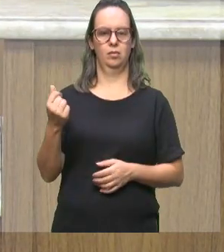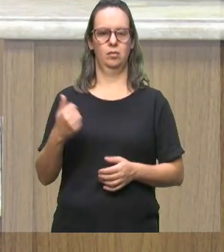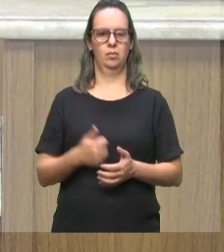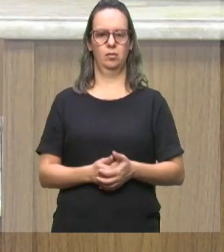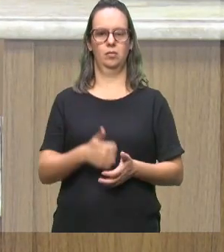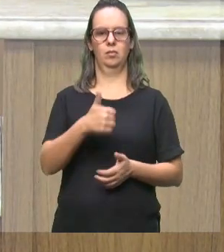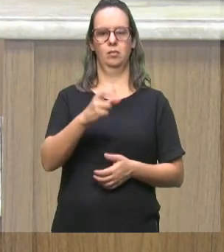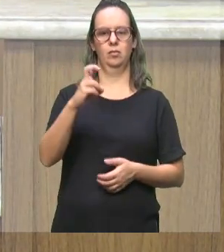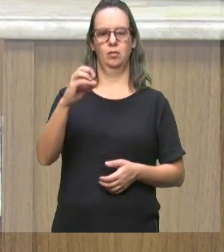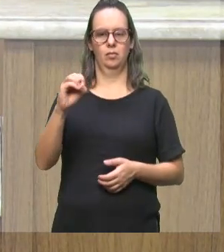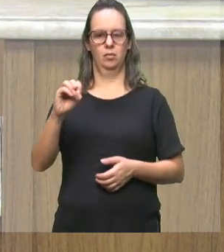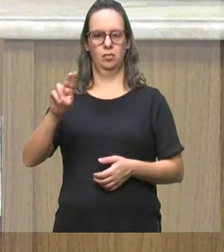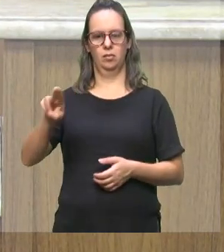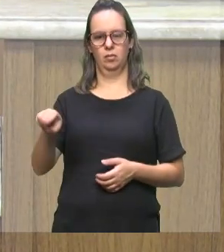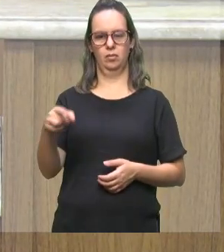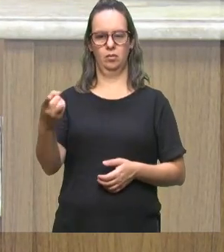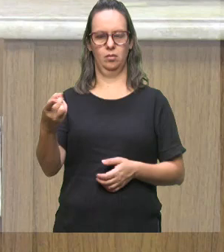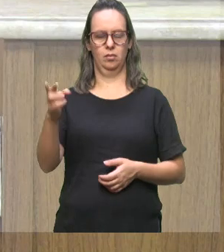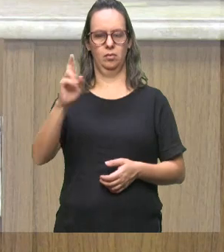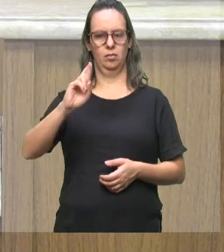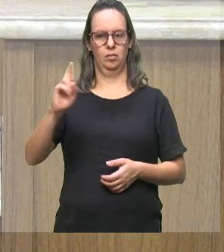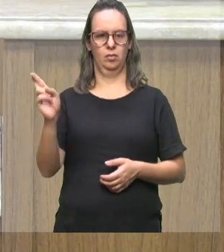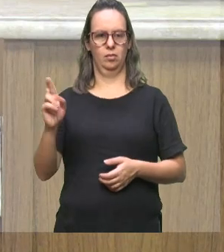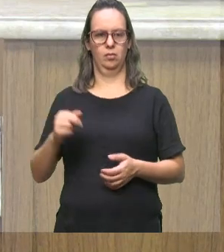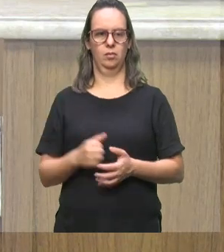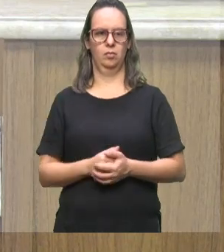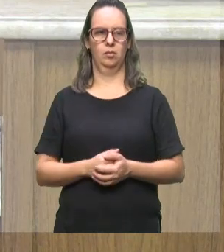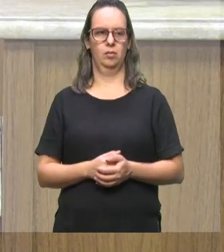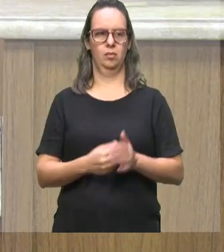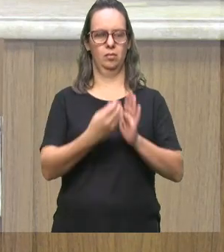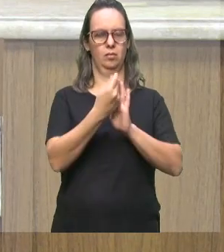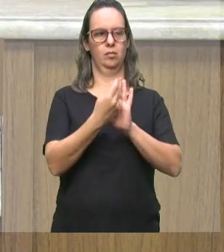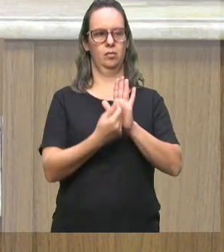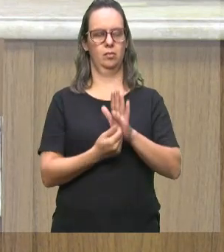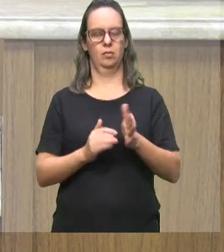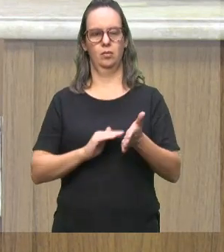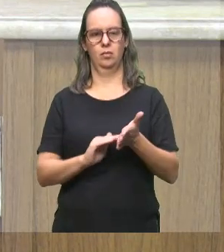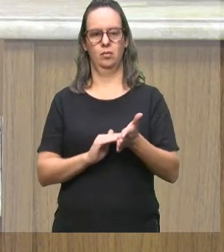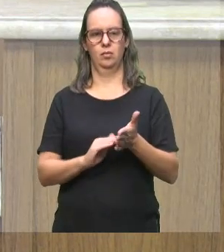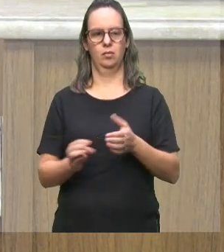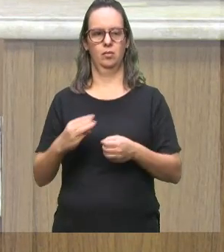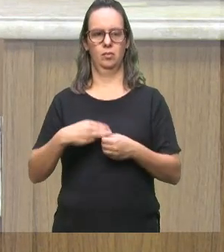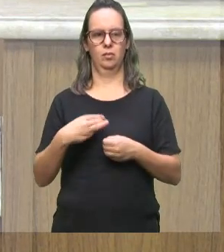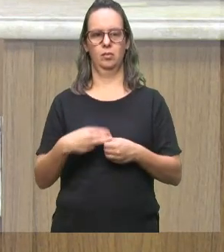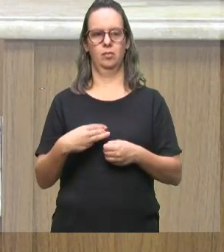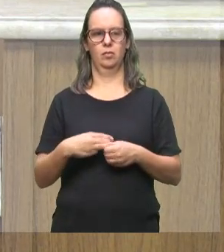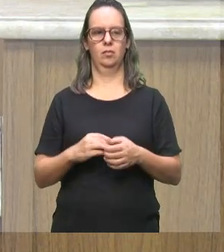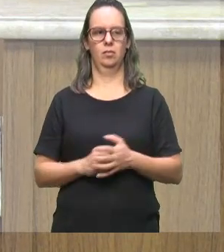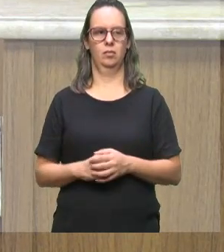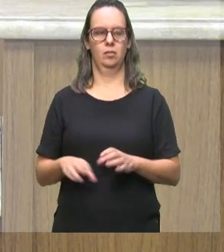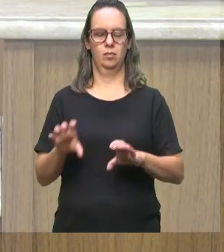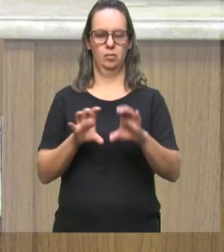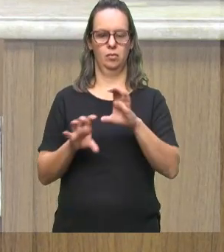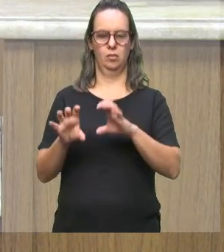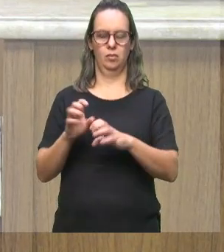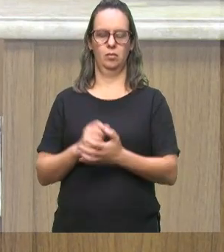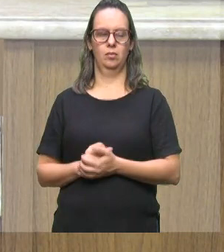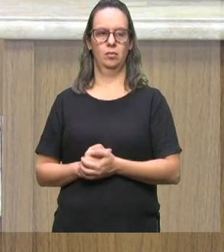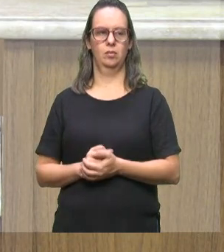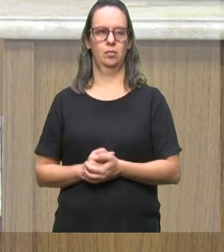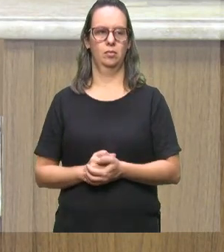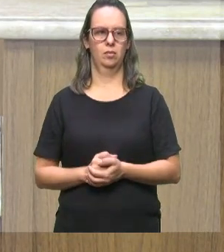R$ 150 mil, reais, junto à Unidade Orçamentária da Secretaria Municipal de Planejamento, Obras